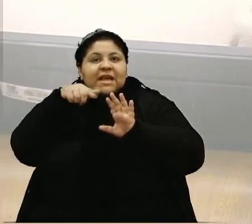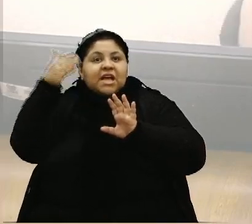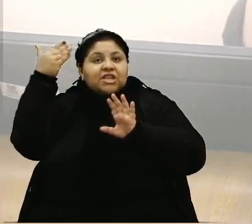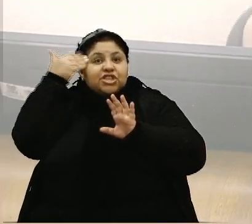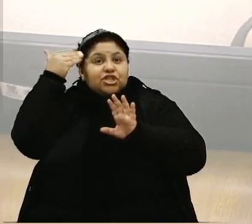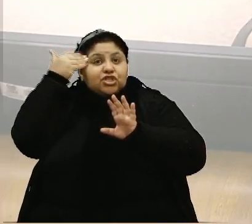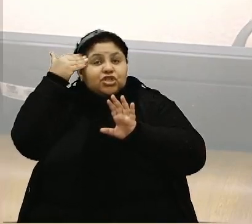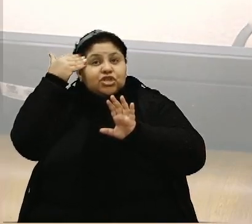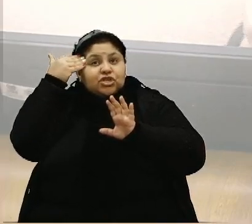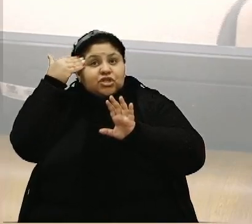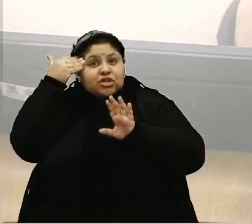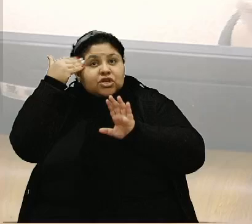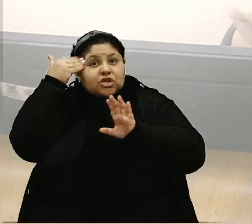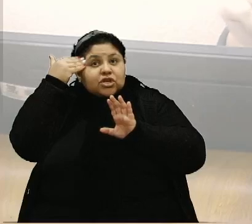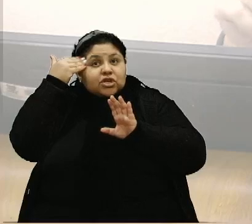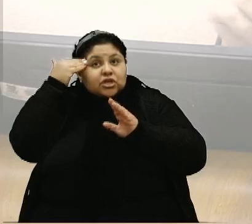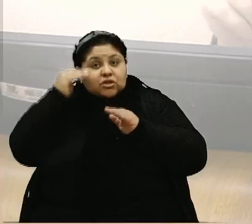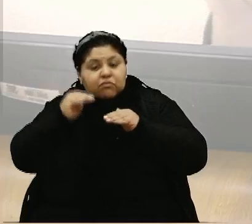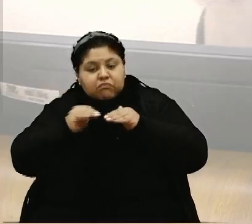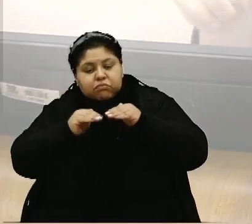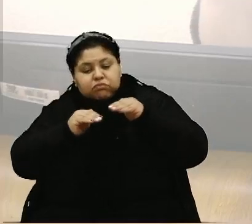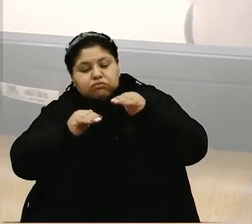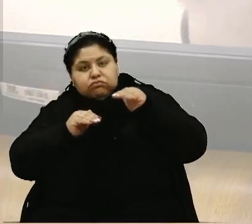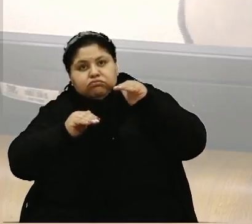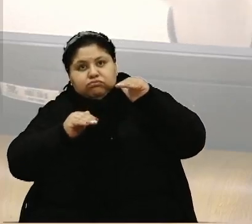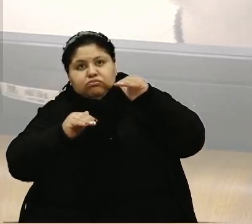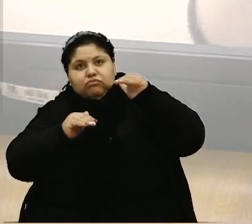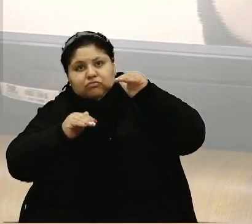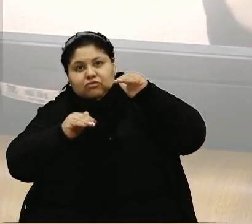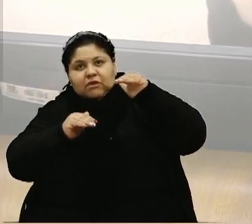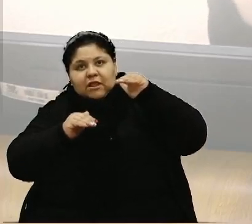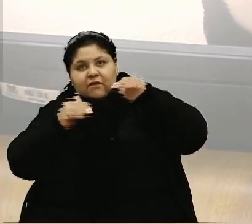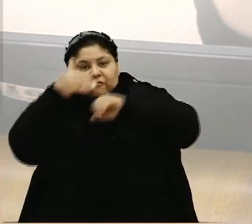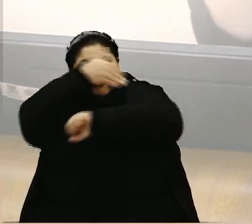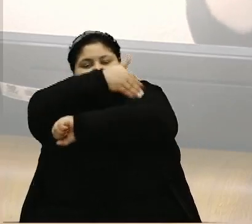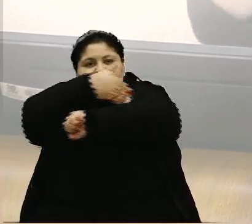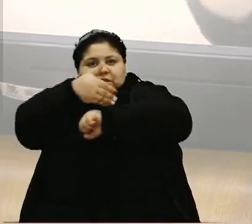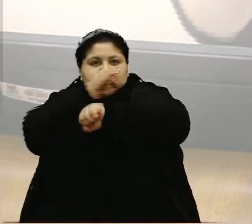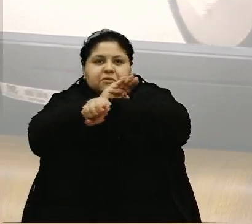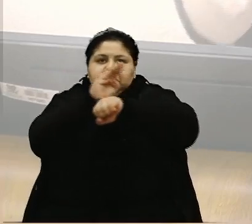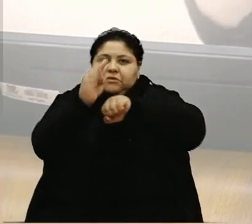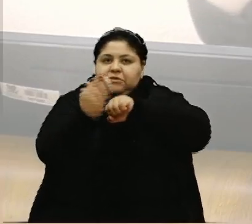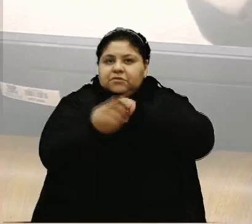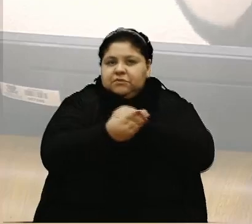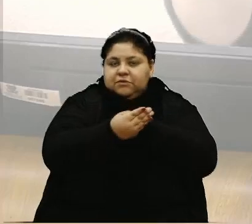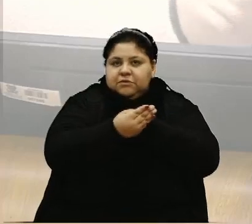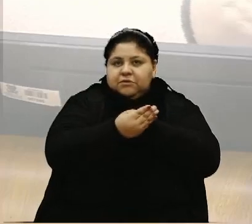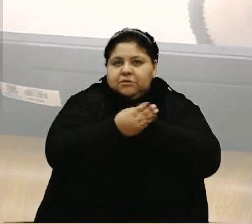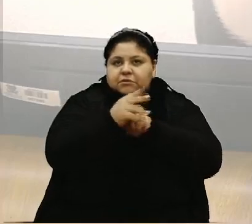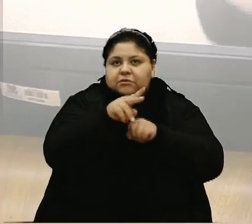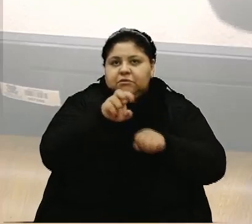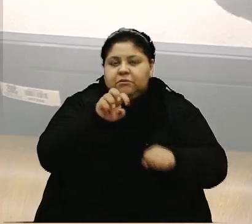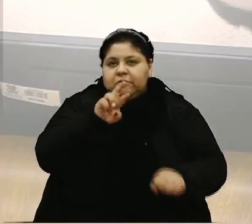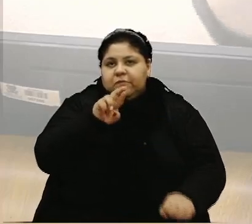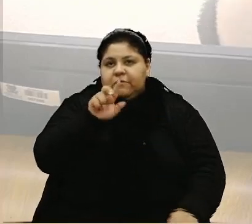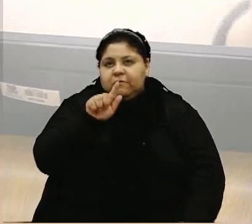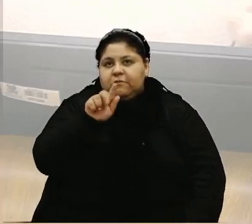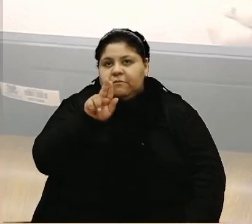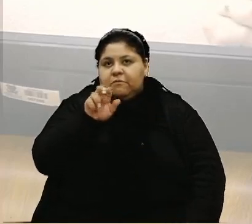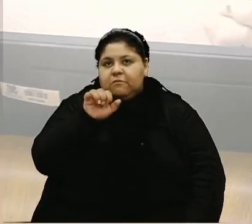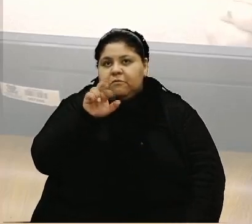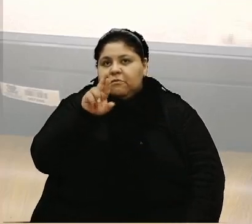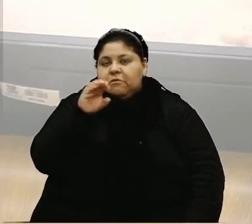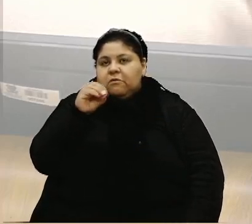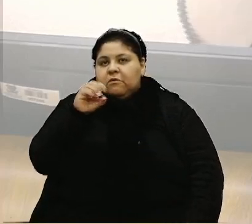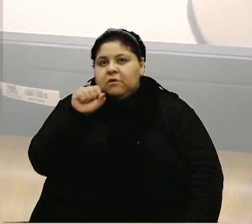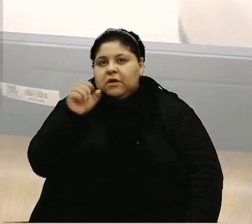bem do relevo existente, né? Da situação das ruas do bairro, vamos supor, Vergueiros, Vila Lobos e justamente com